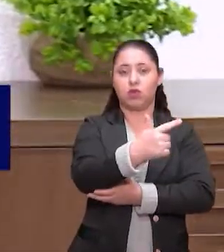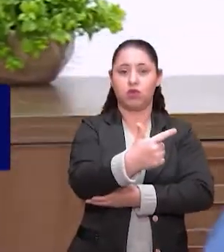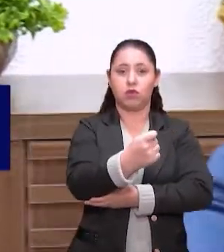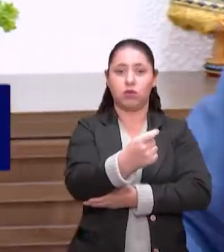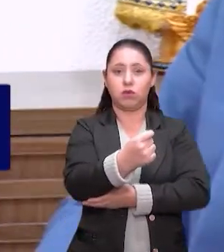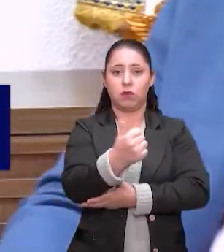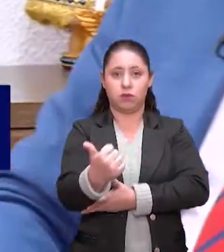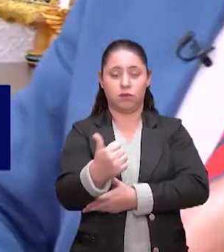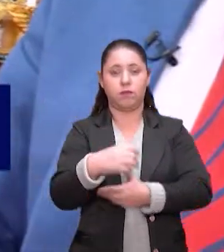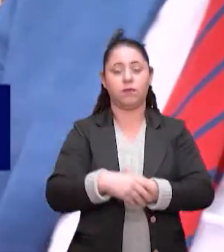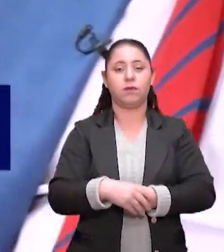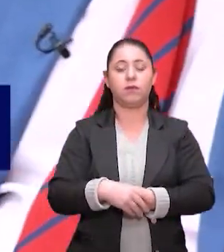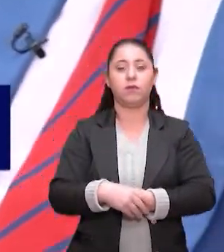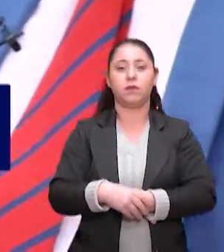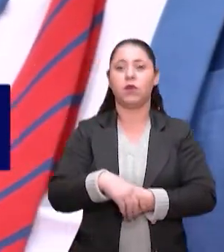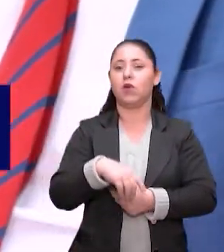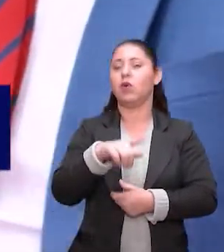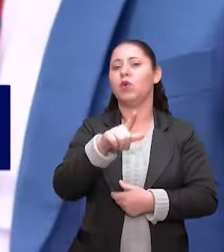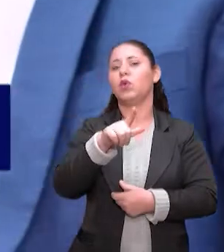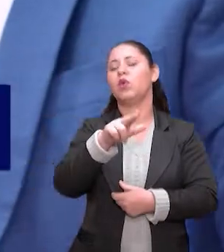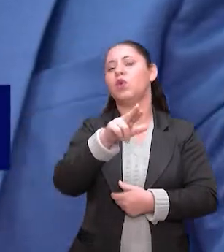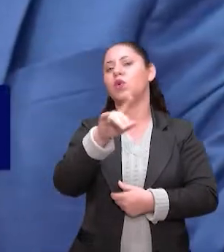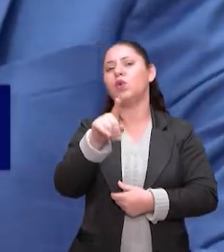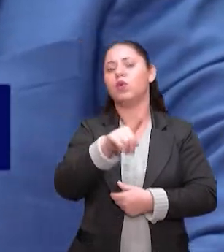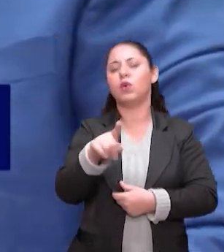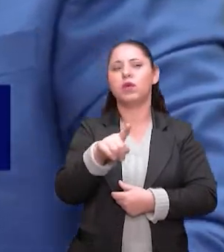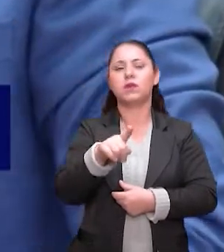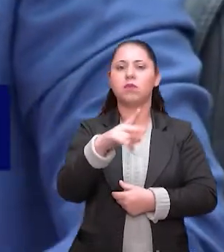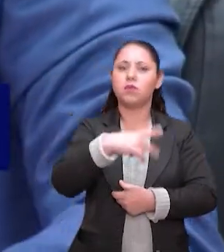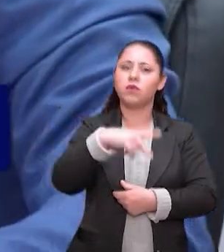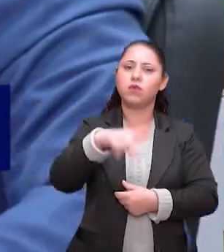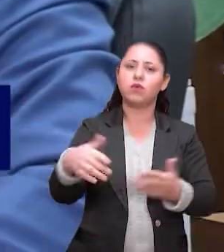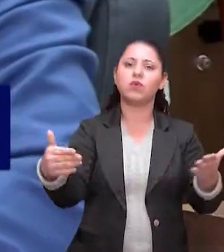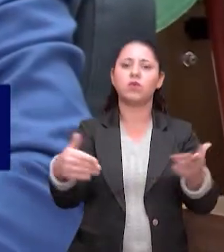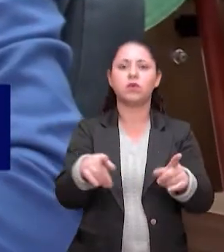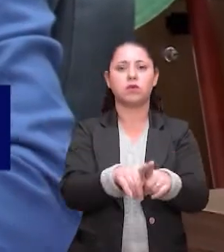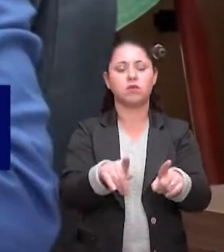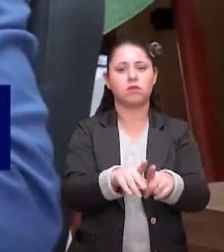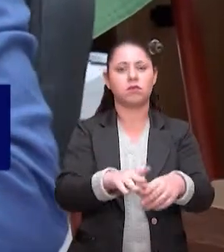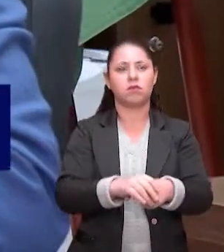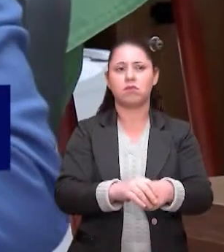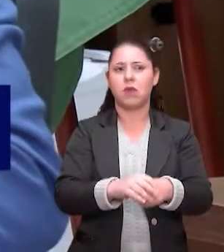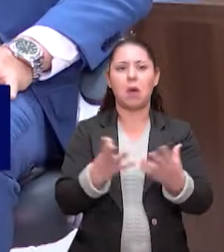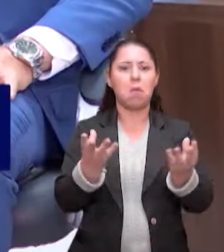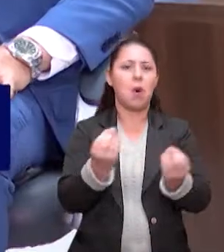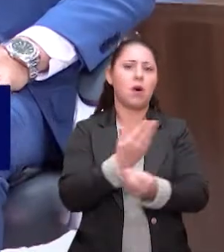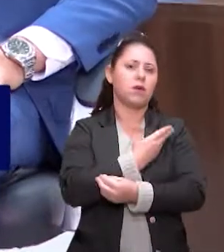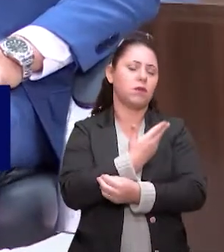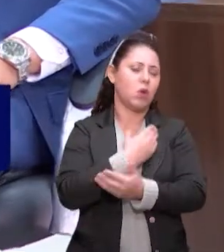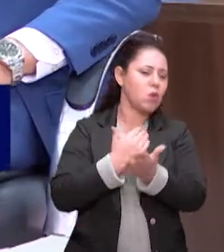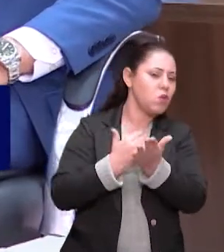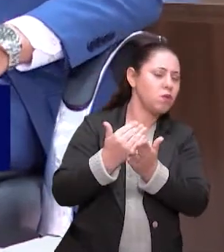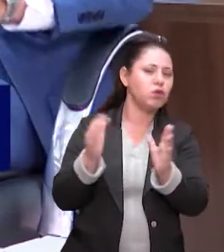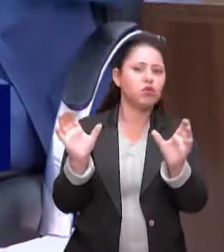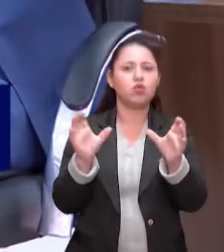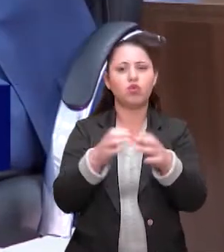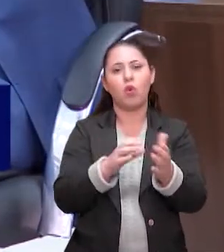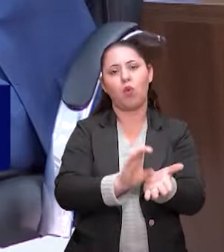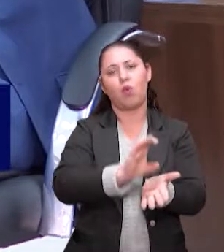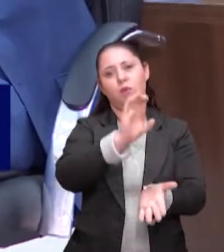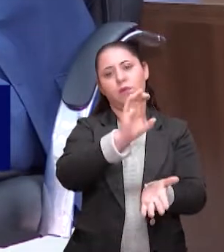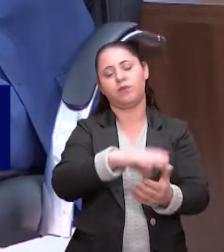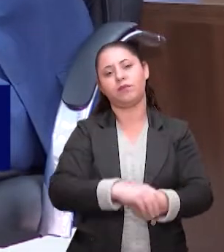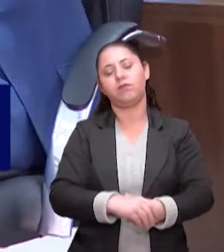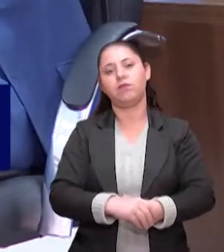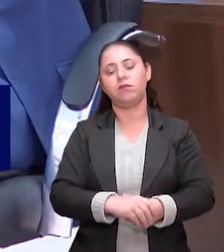de 2001. Né? Luiz Renato Adler Ralho, professor também hoje, estava ali. Vários colegas que iniciaram essa